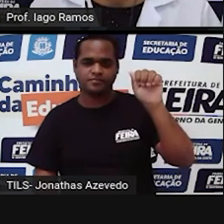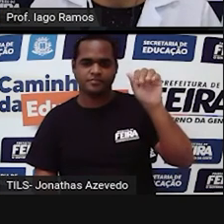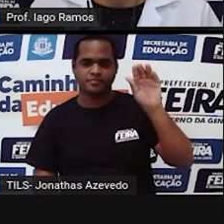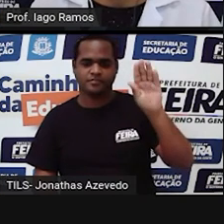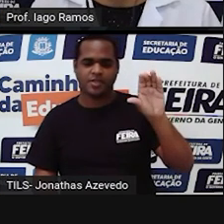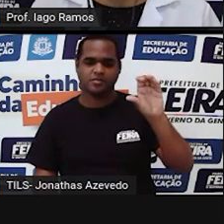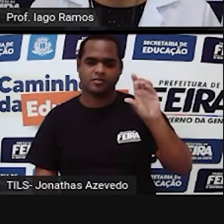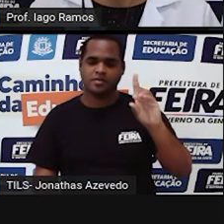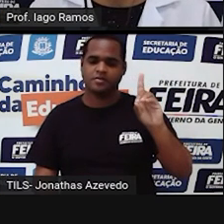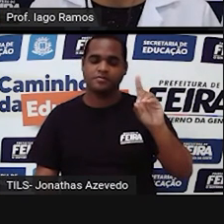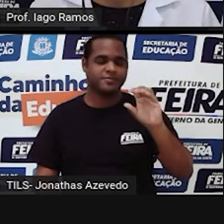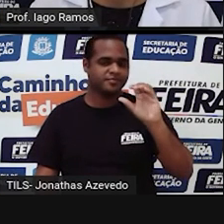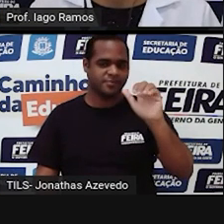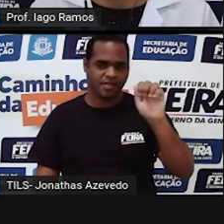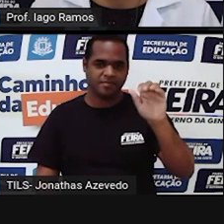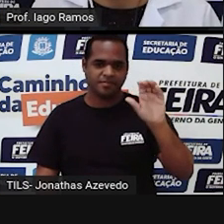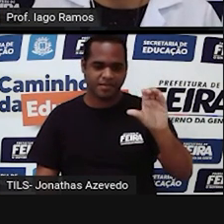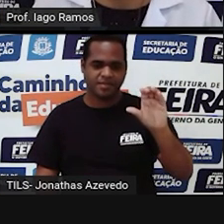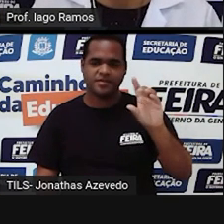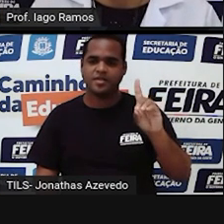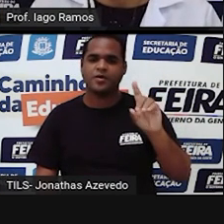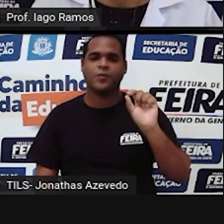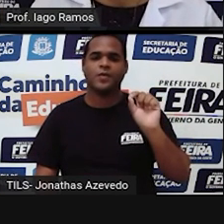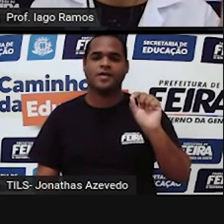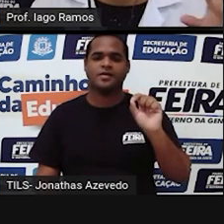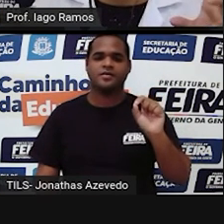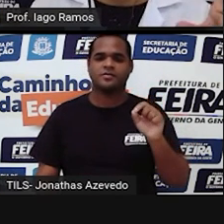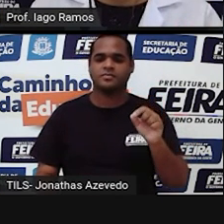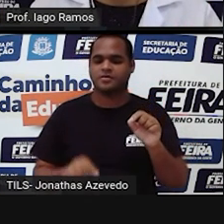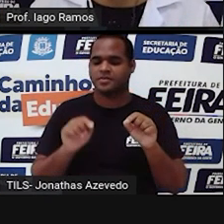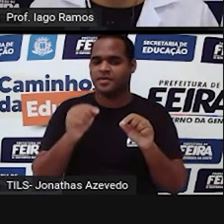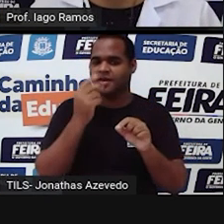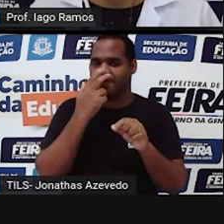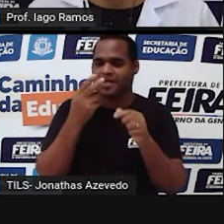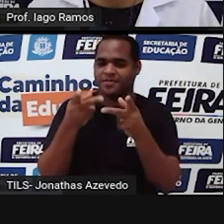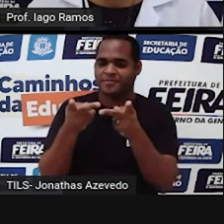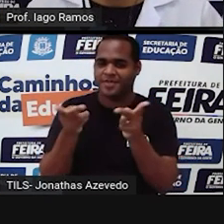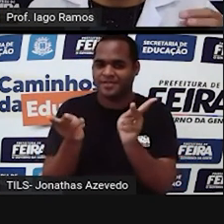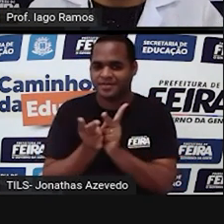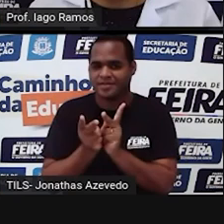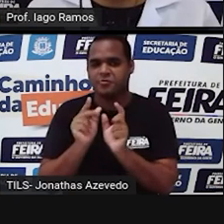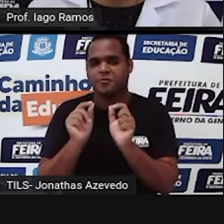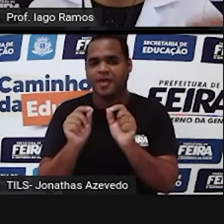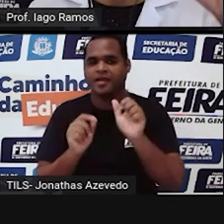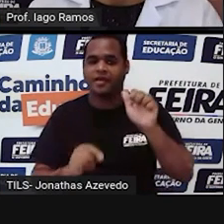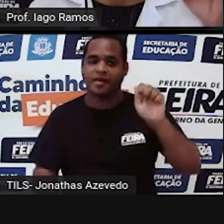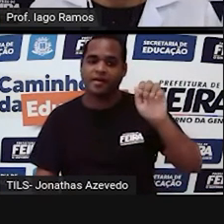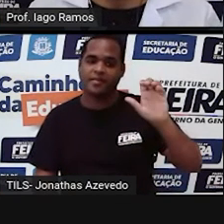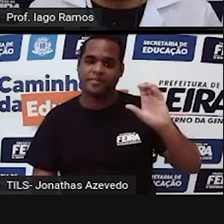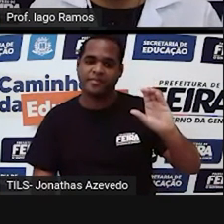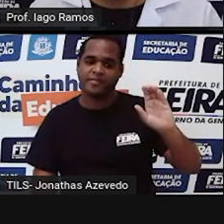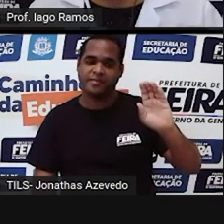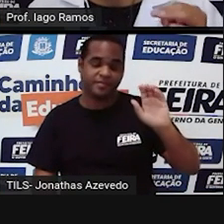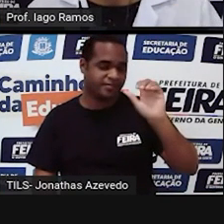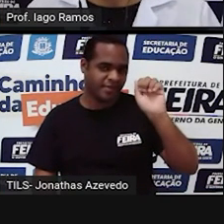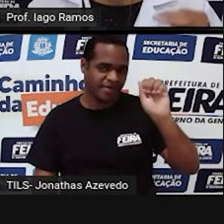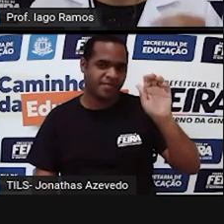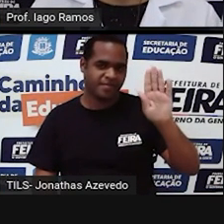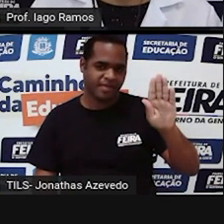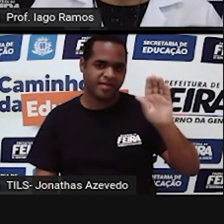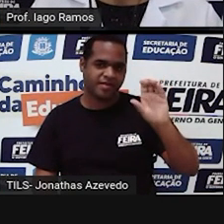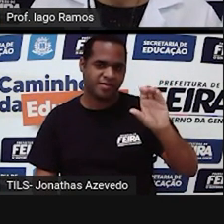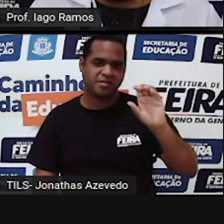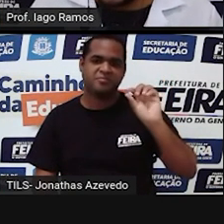tipo? Esse da bolinha, o famoso gráfico de pizza. É linhas, colunas